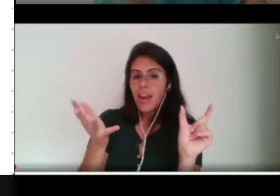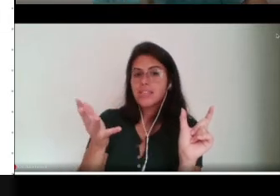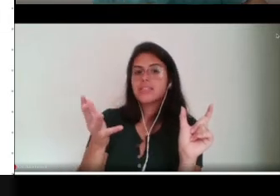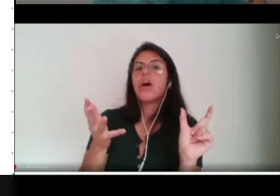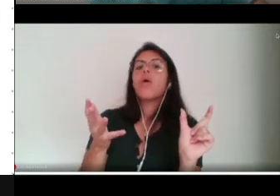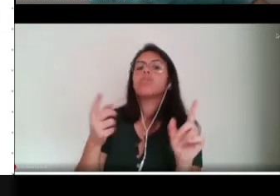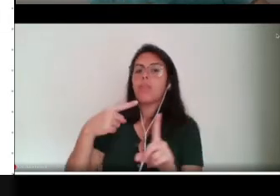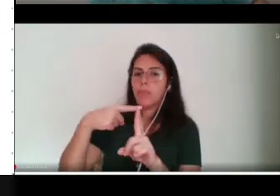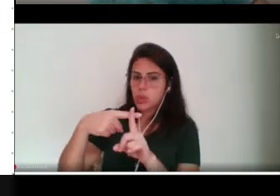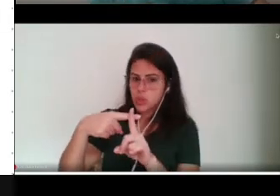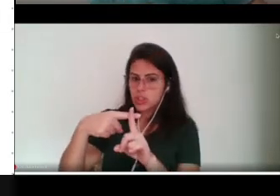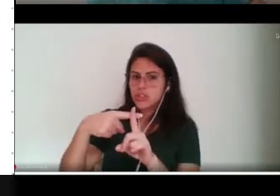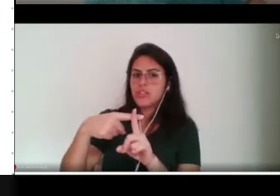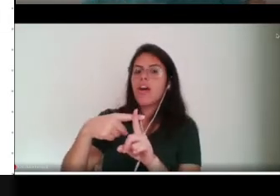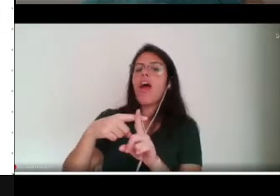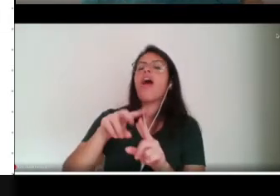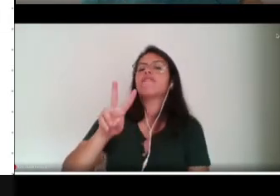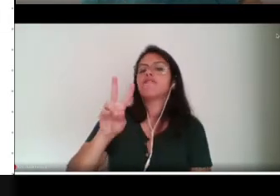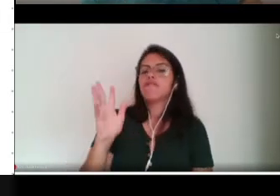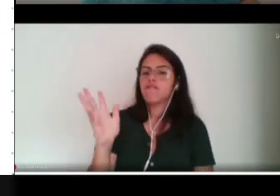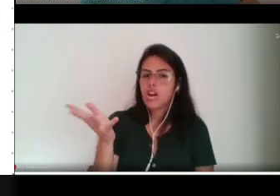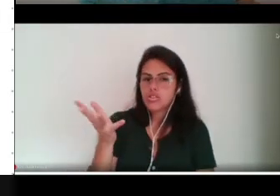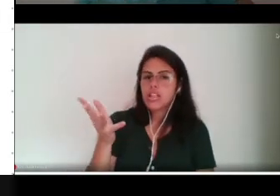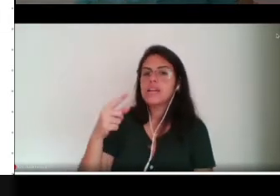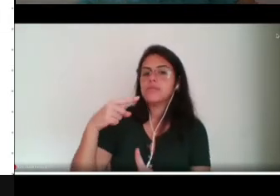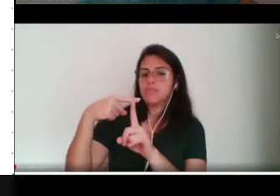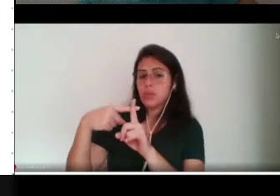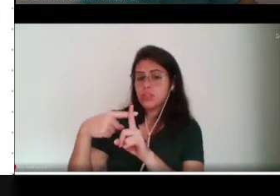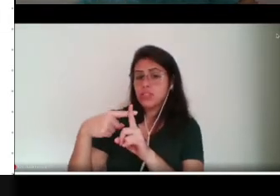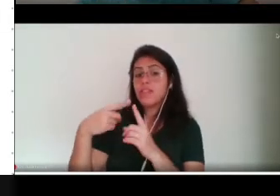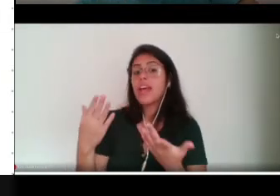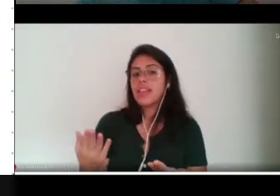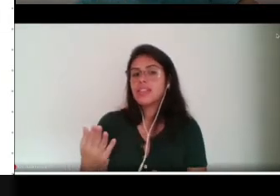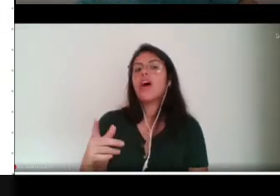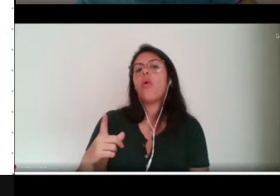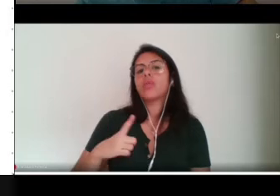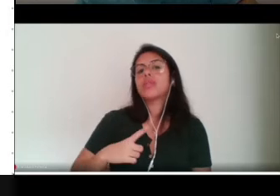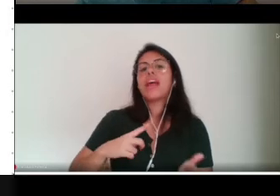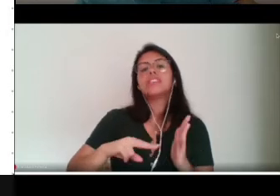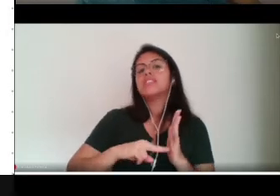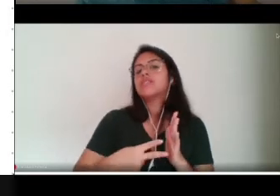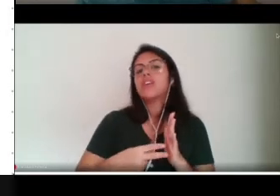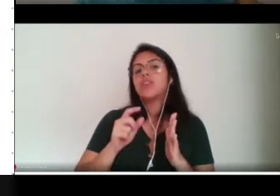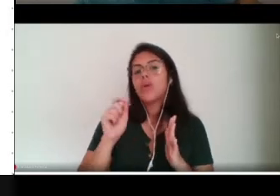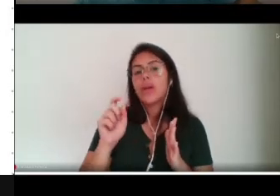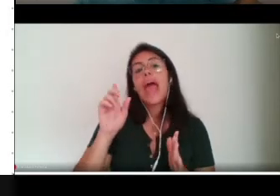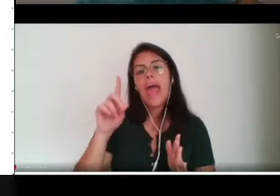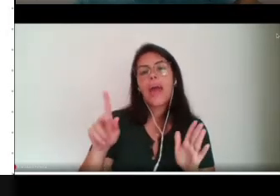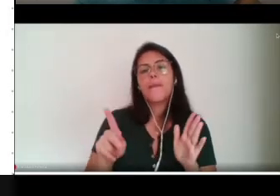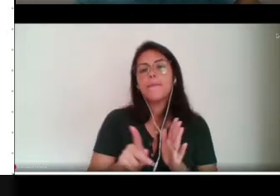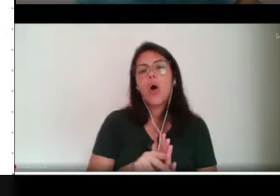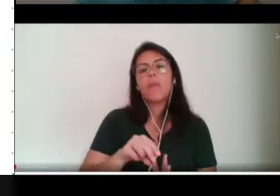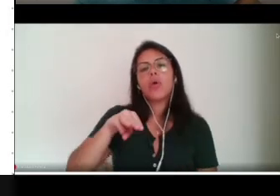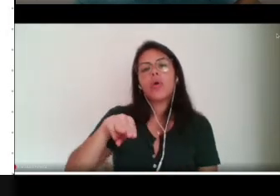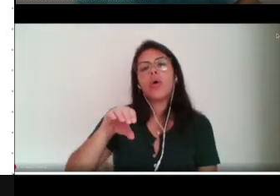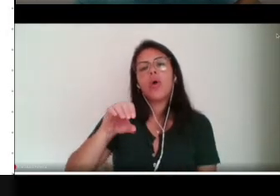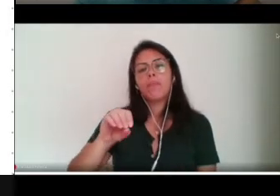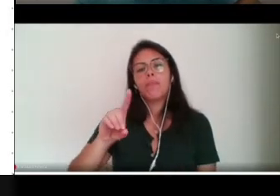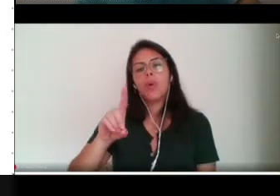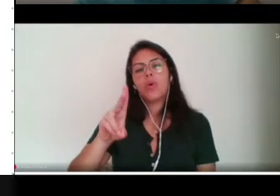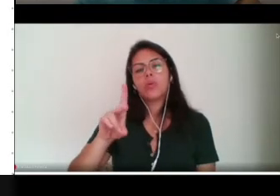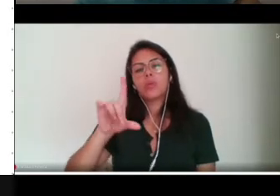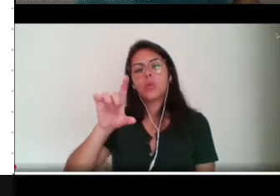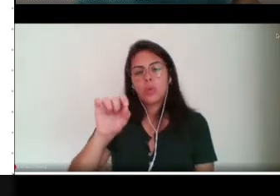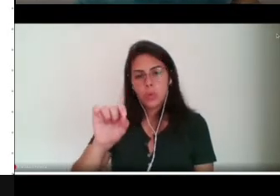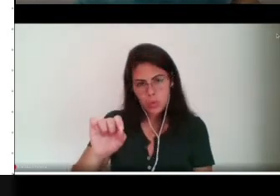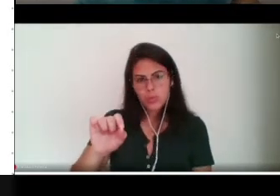módulo. Então, nesse ponto 2 é um lugar onde a velocidade aumenta em módulo. E aonde que ela é decrescente